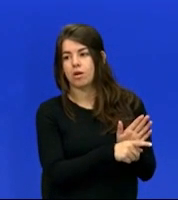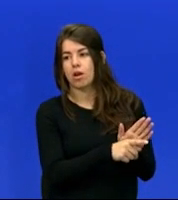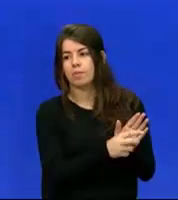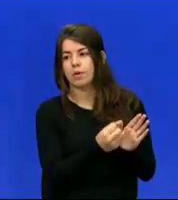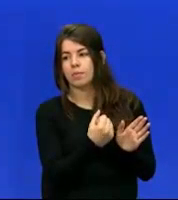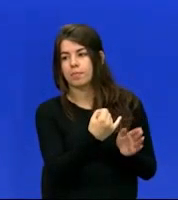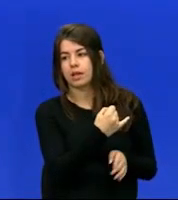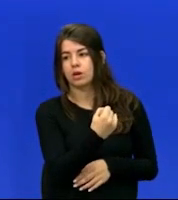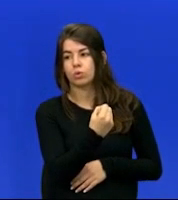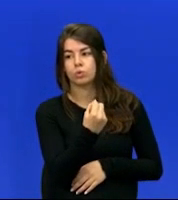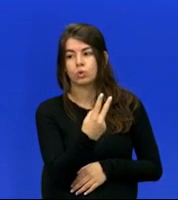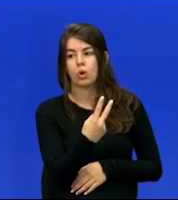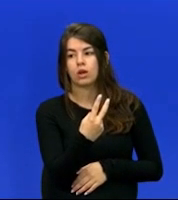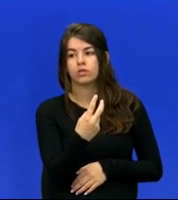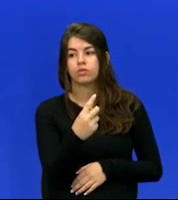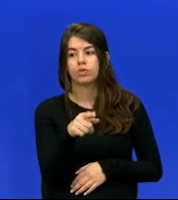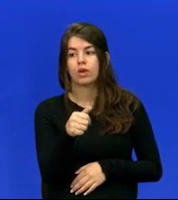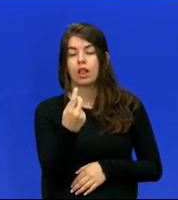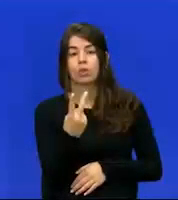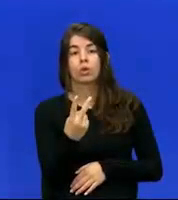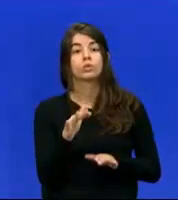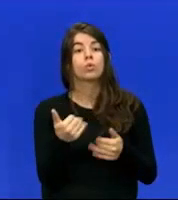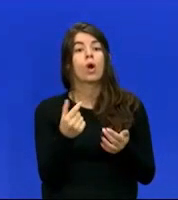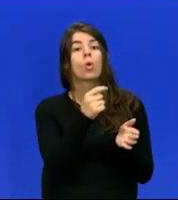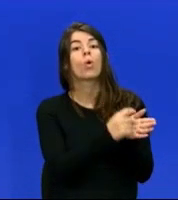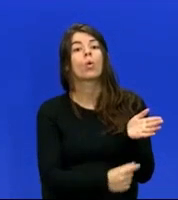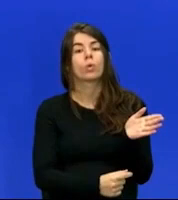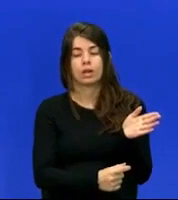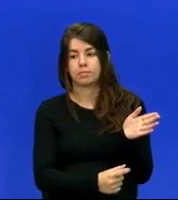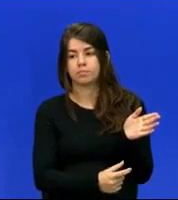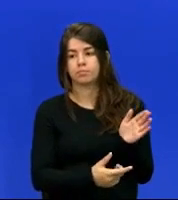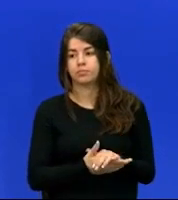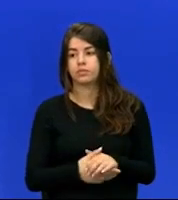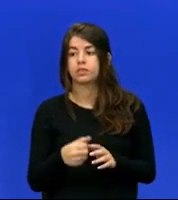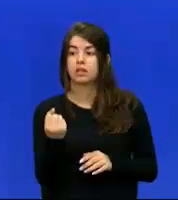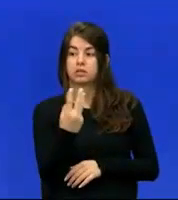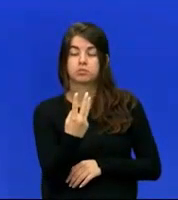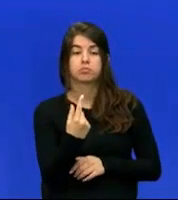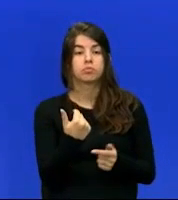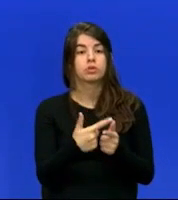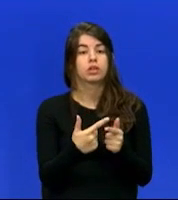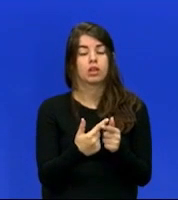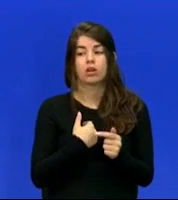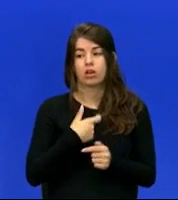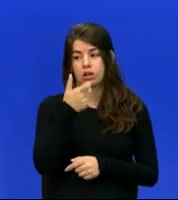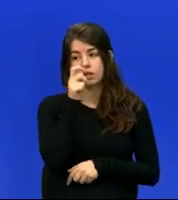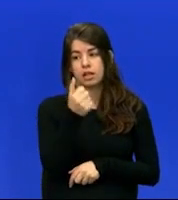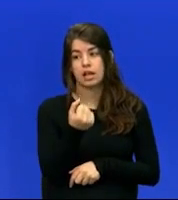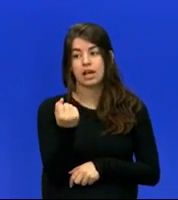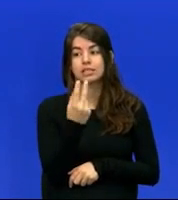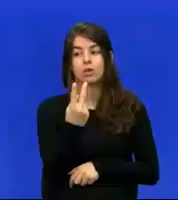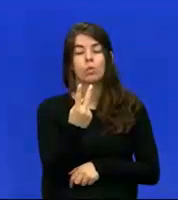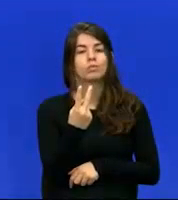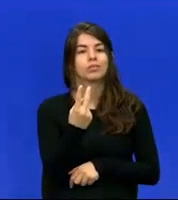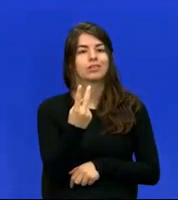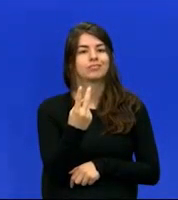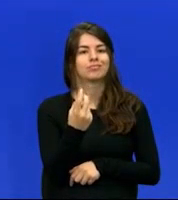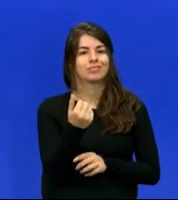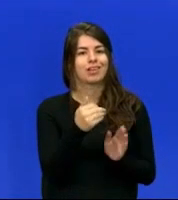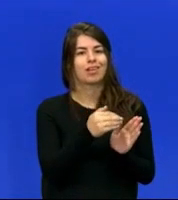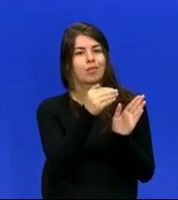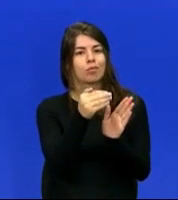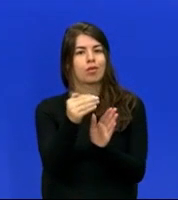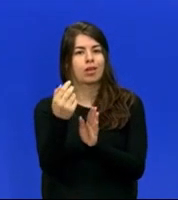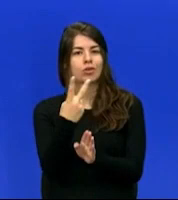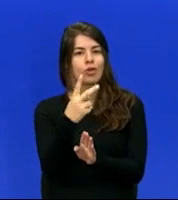menos 2,2. E qual coluna? Ah, coluna 3, porque é a segunda casa decimal.